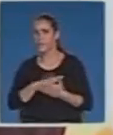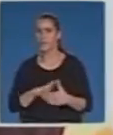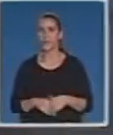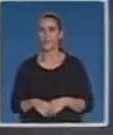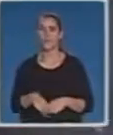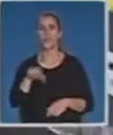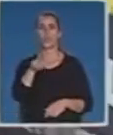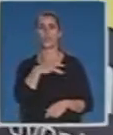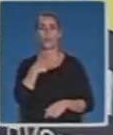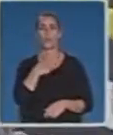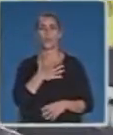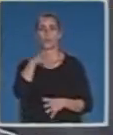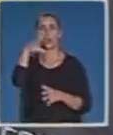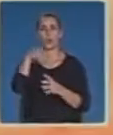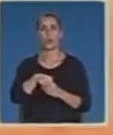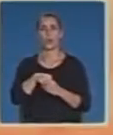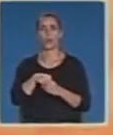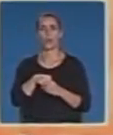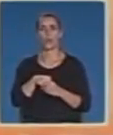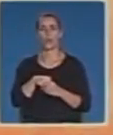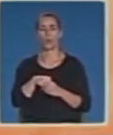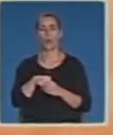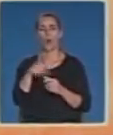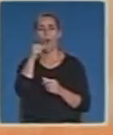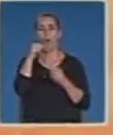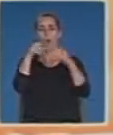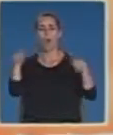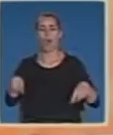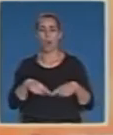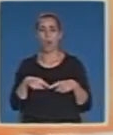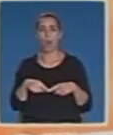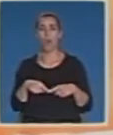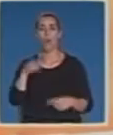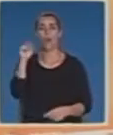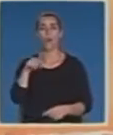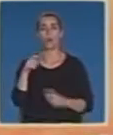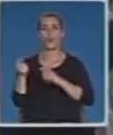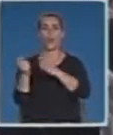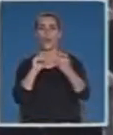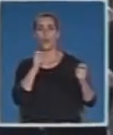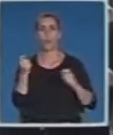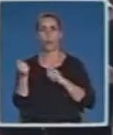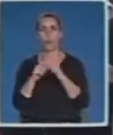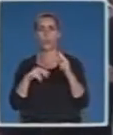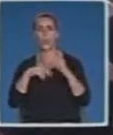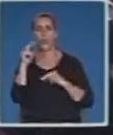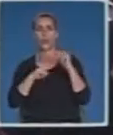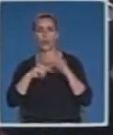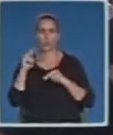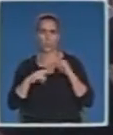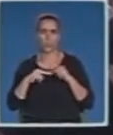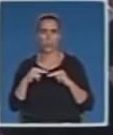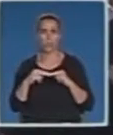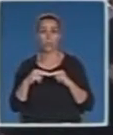uma empresa que faz parte do grupo promotor do Aquário, que tem sido muito polémico. Hoje mesmo há um debate sobre essa construção. Naturalmente foi